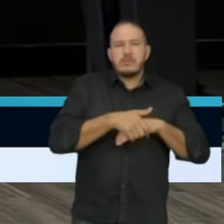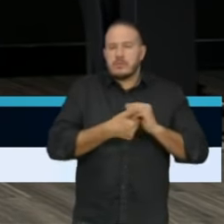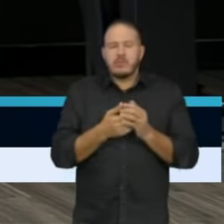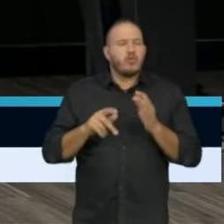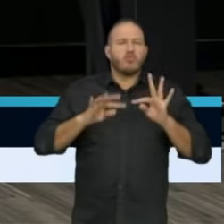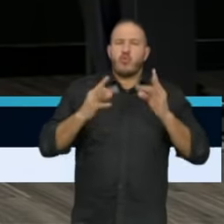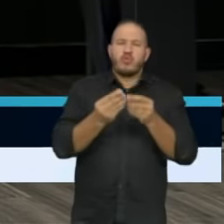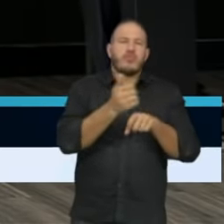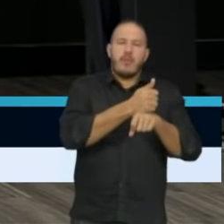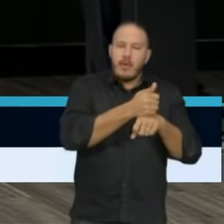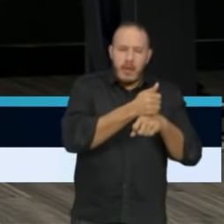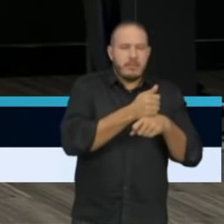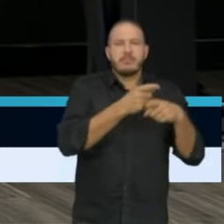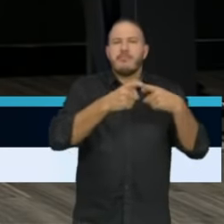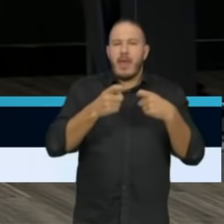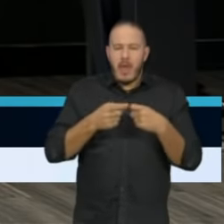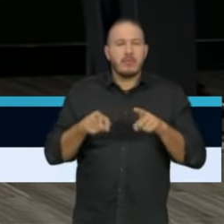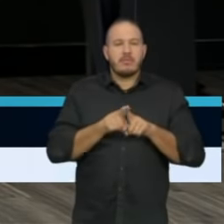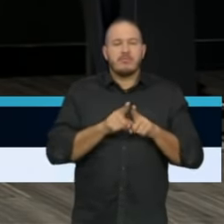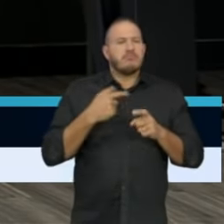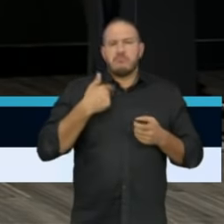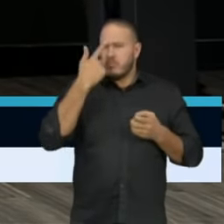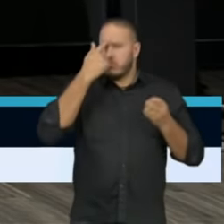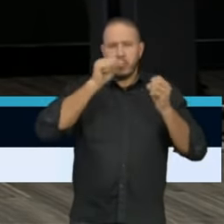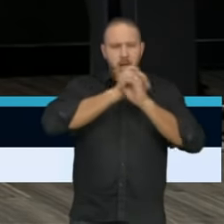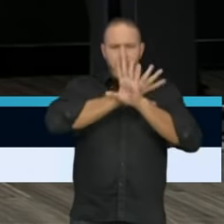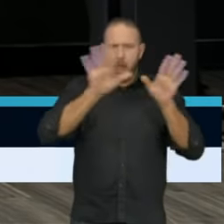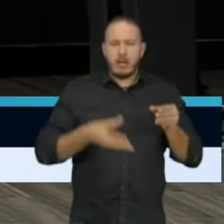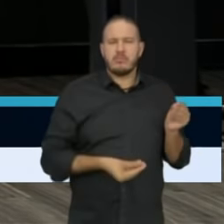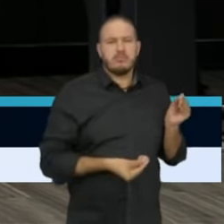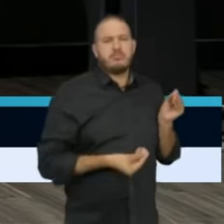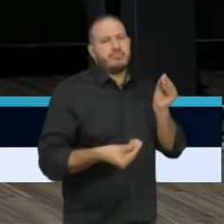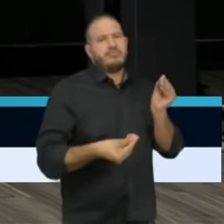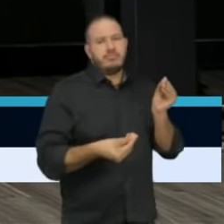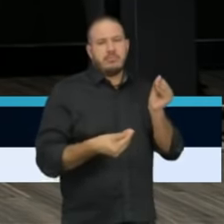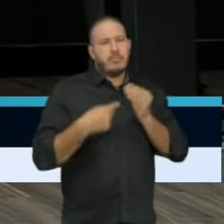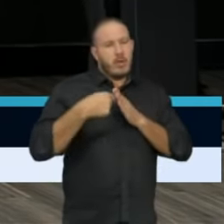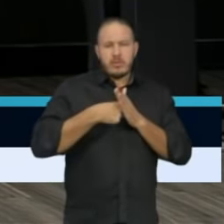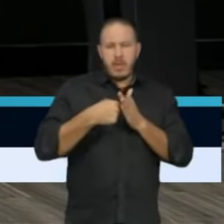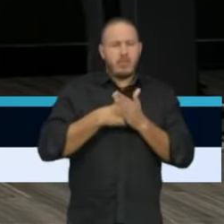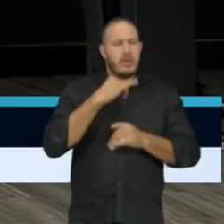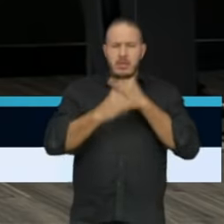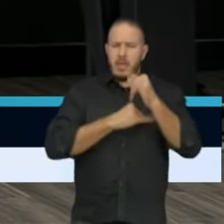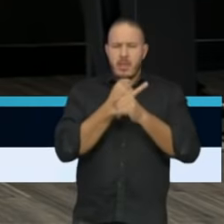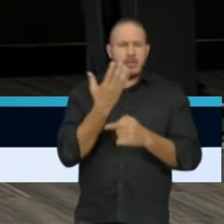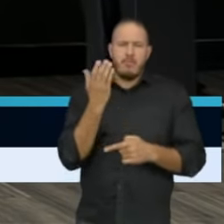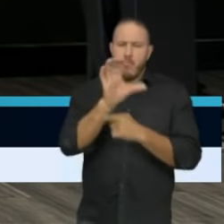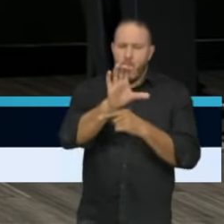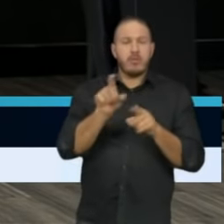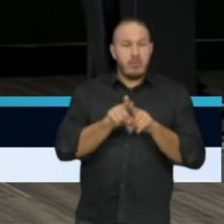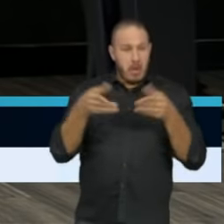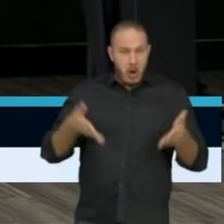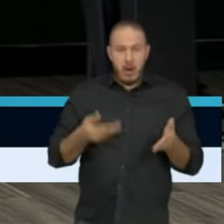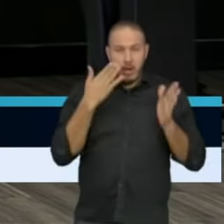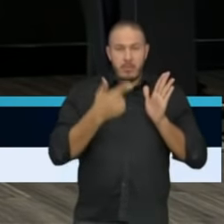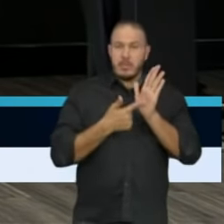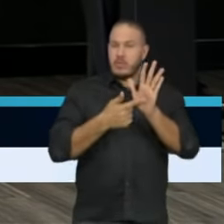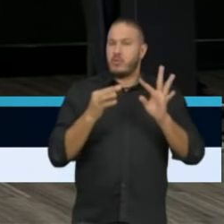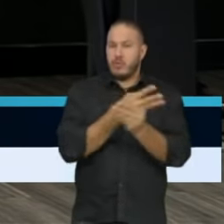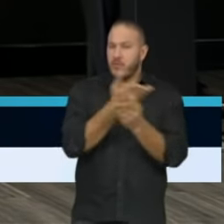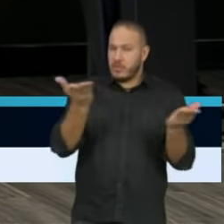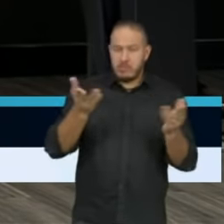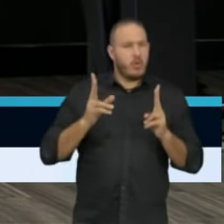e infectologistas e coloquei com transparência o meu exame na internet e agora apresentei a todos vocês. E